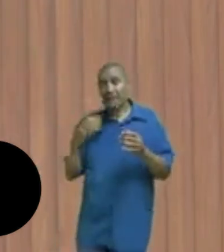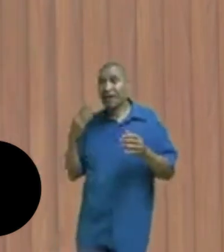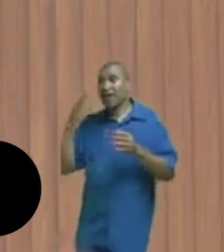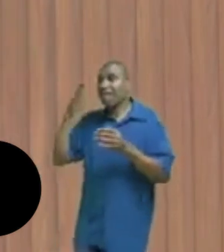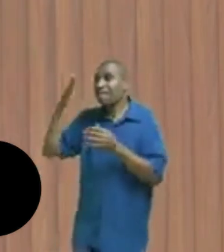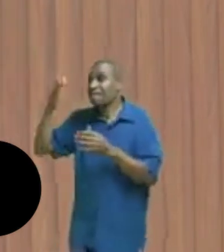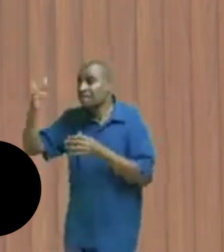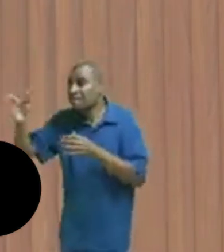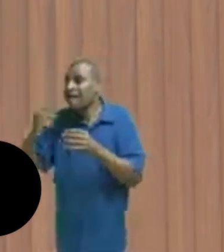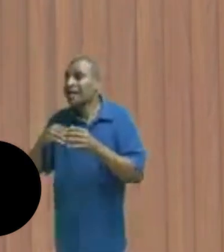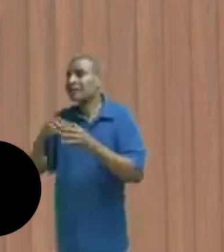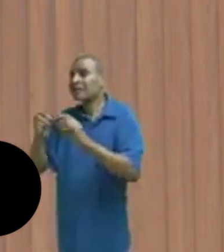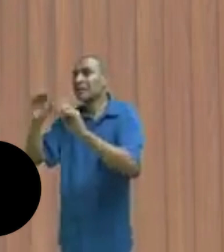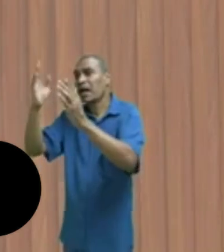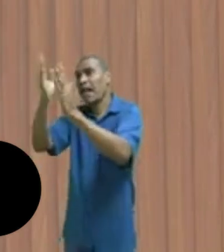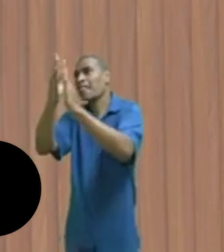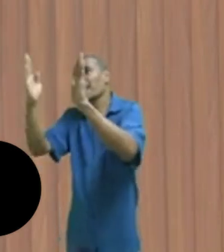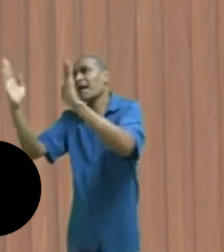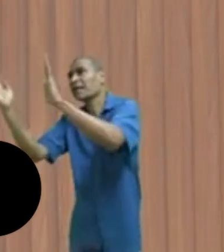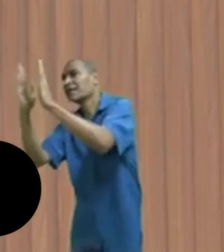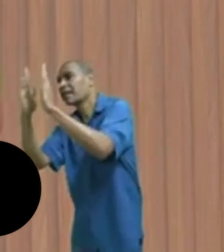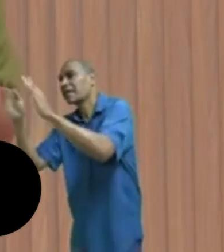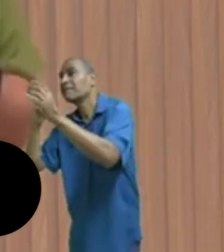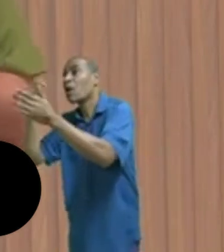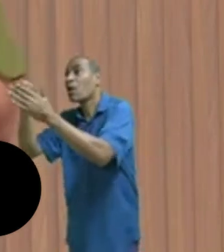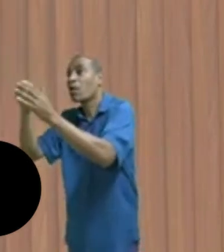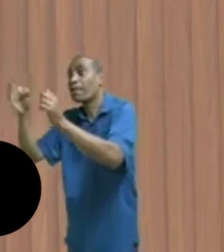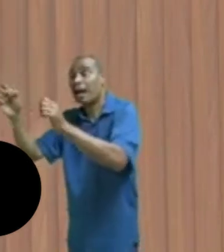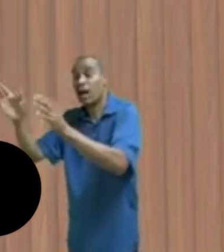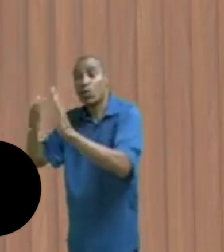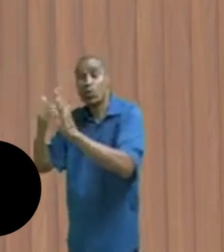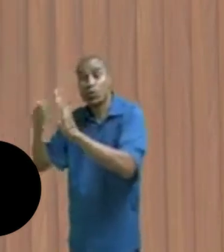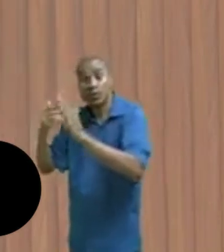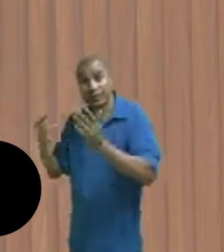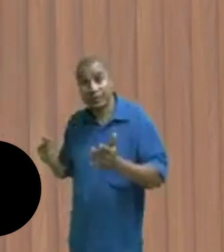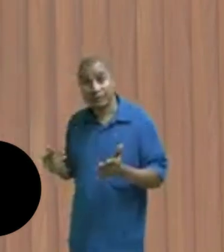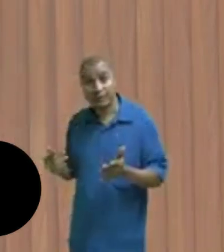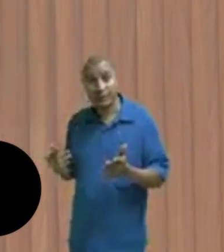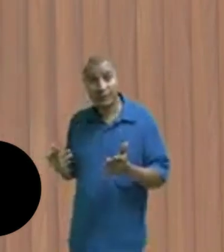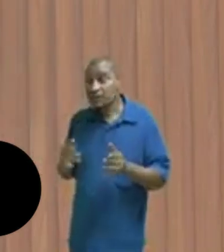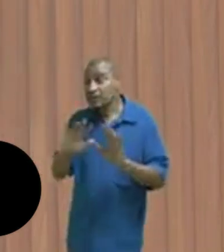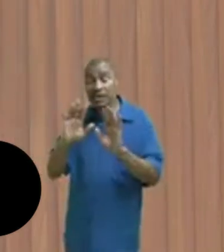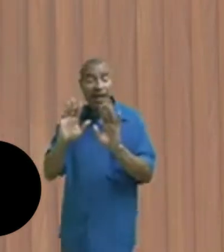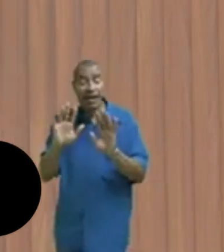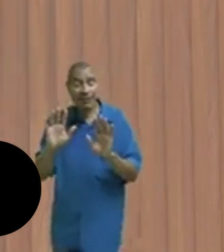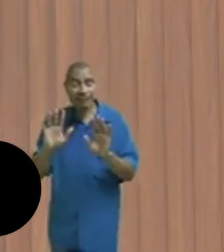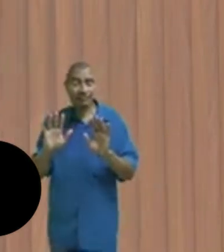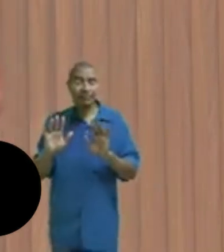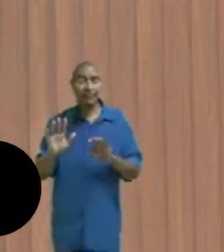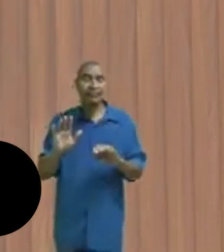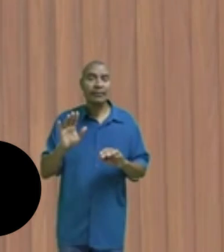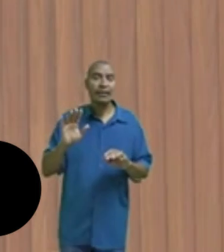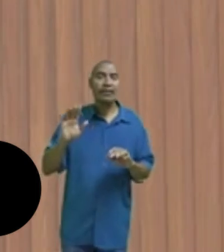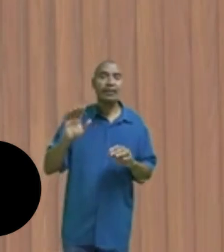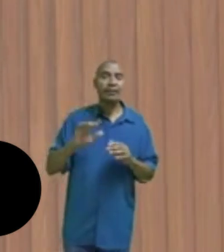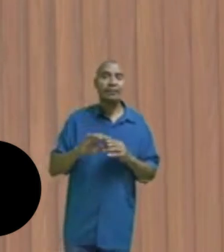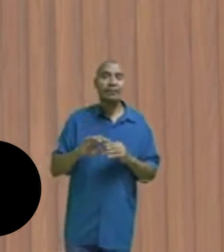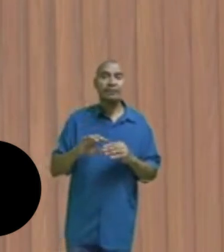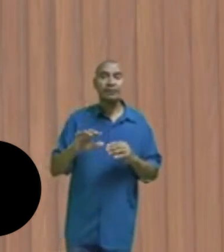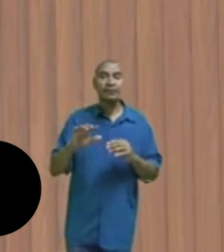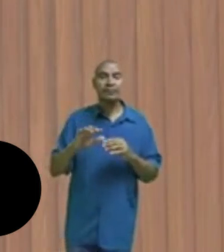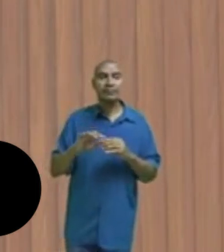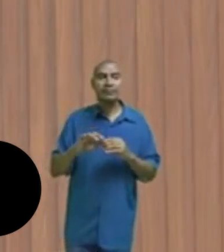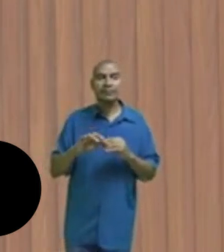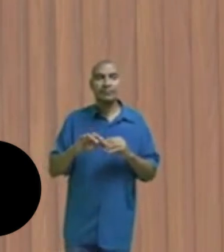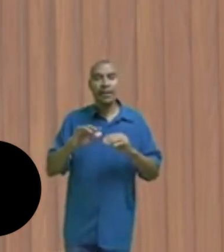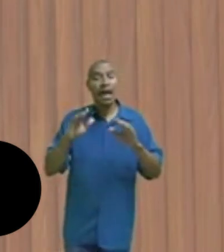dê convencimento, nem de pecado, nem de justiça, nem de juízo. É o Espírito de Deus que fala ao homem interior, é esse rio de